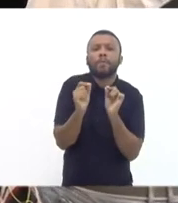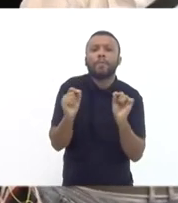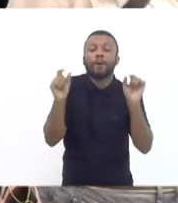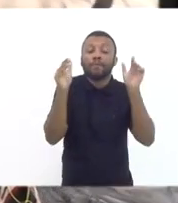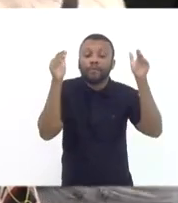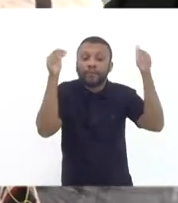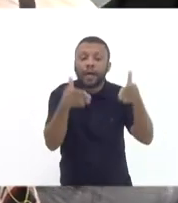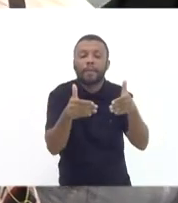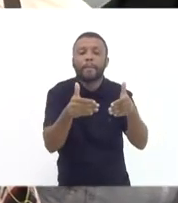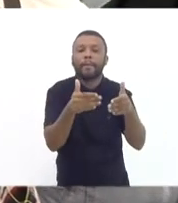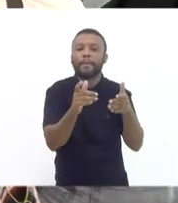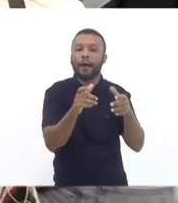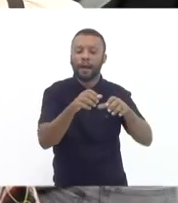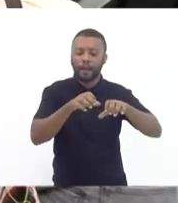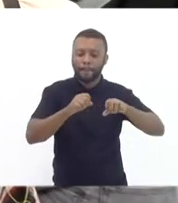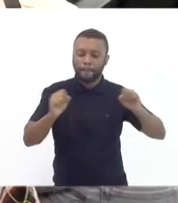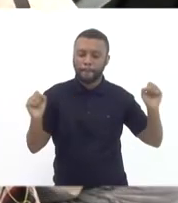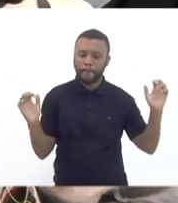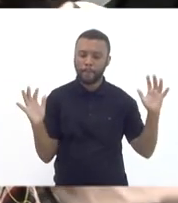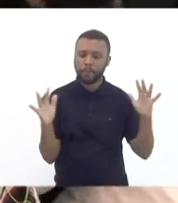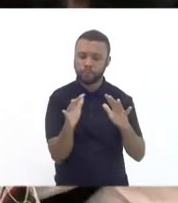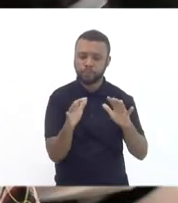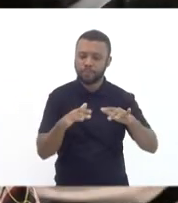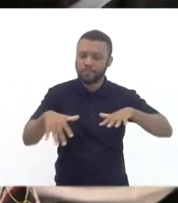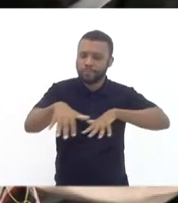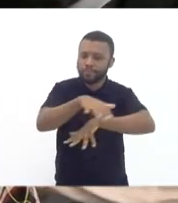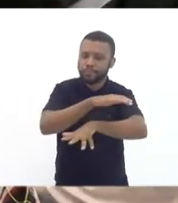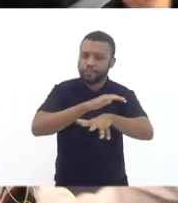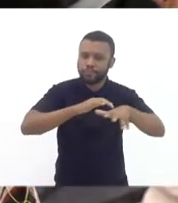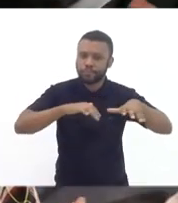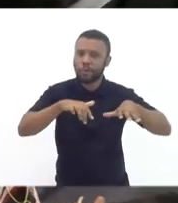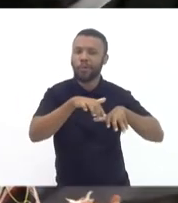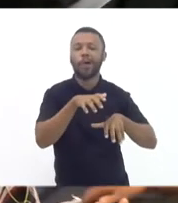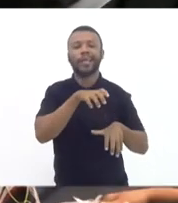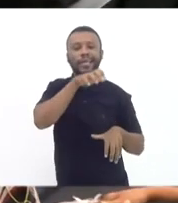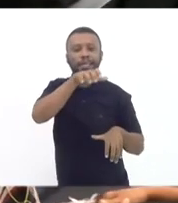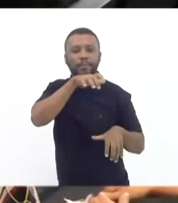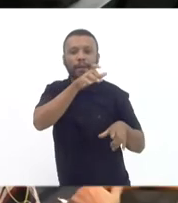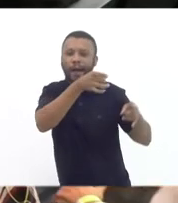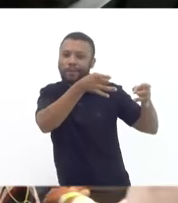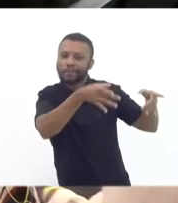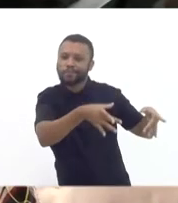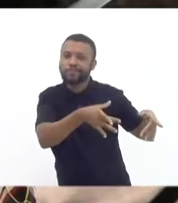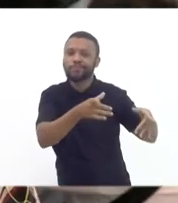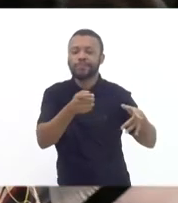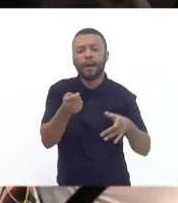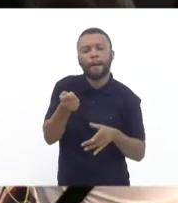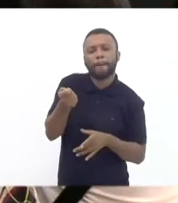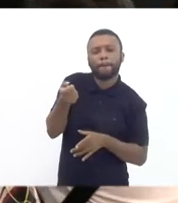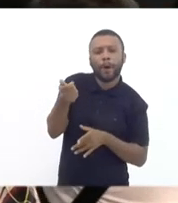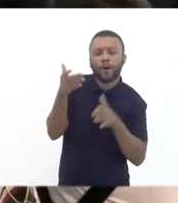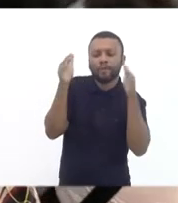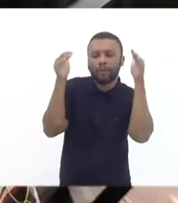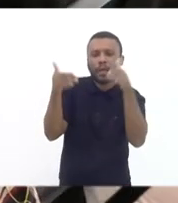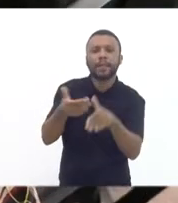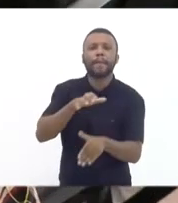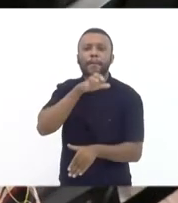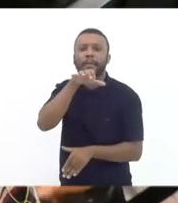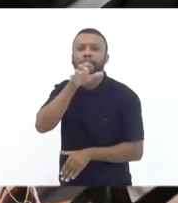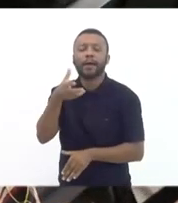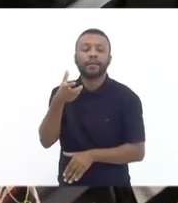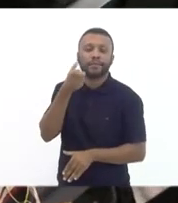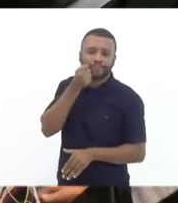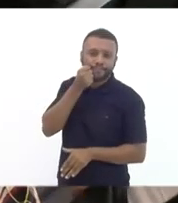colônias, são muito voltadas para abrigos, para animais que estão em abrigos. E mesmo quando se fala em animais